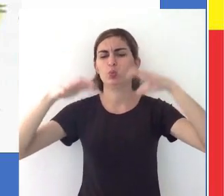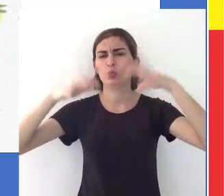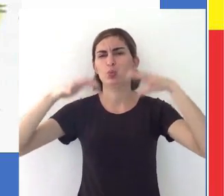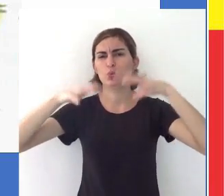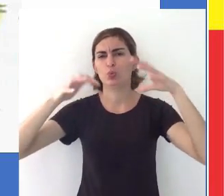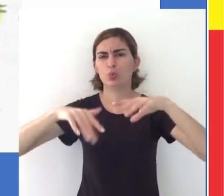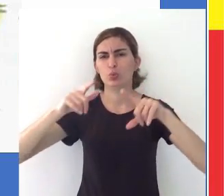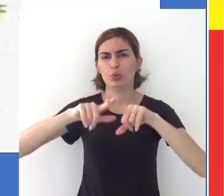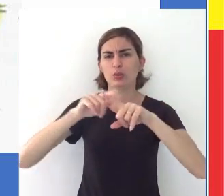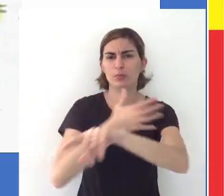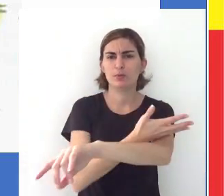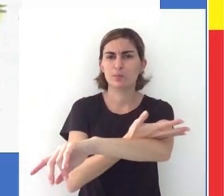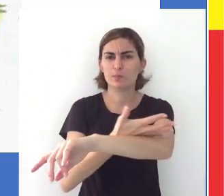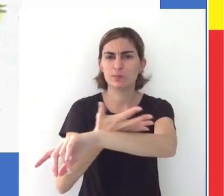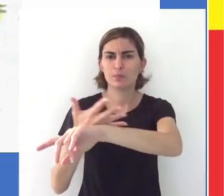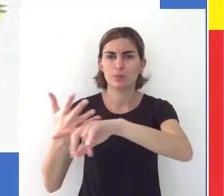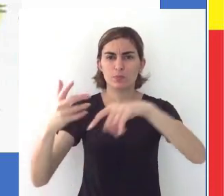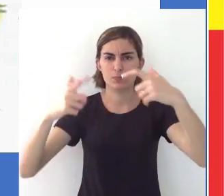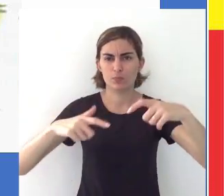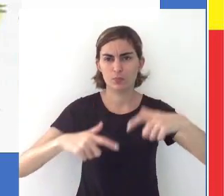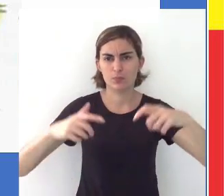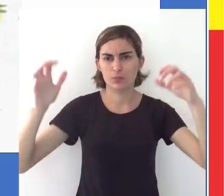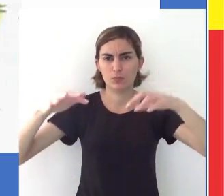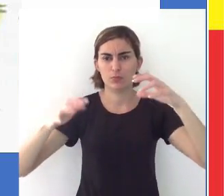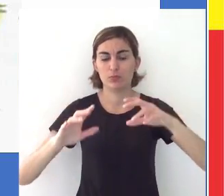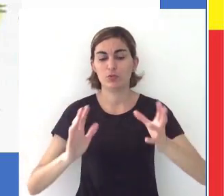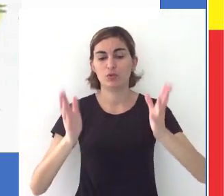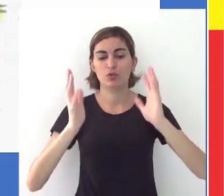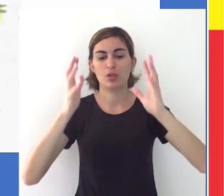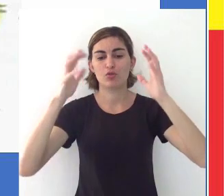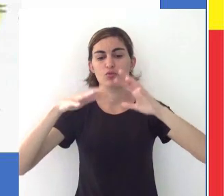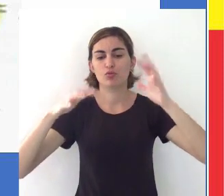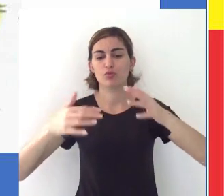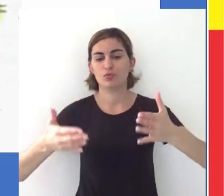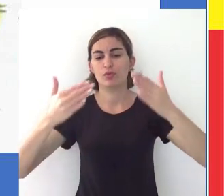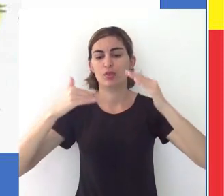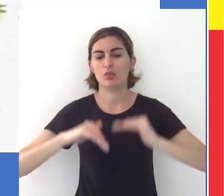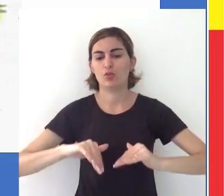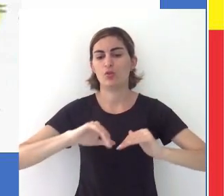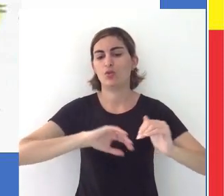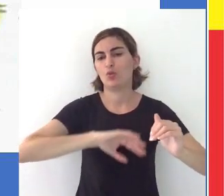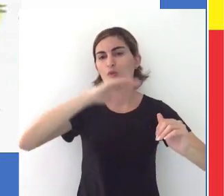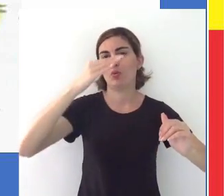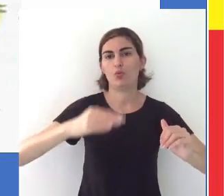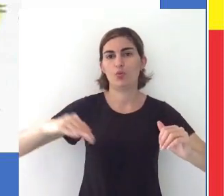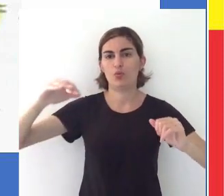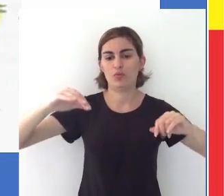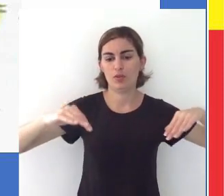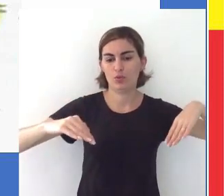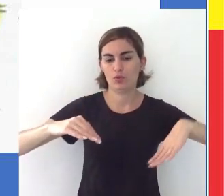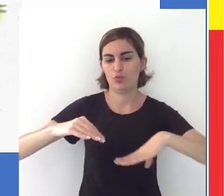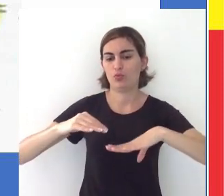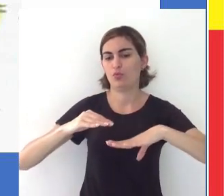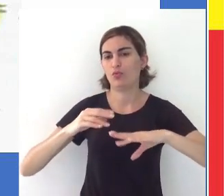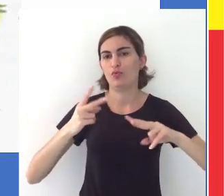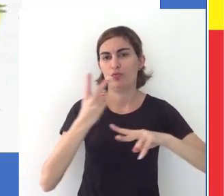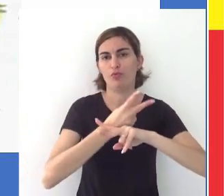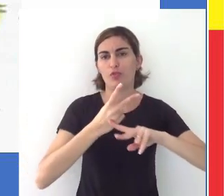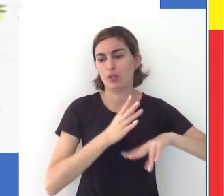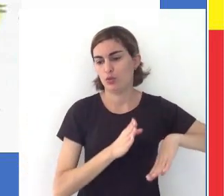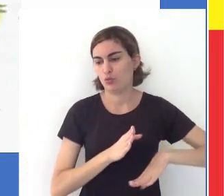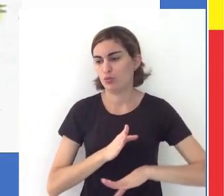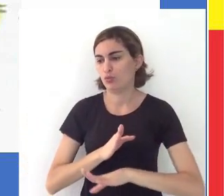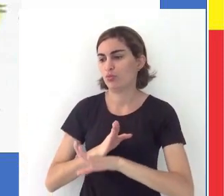sobre um tipo de vegetação, um tipo de ambiente. Já na chuva orográfica, nós vemos aí o